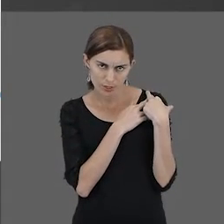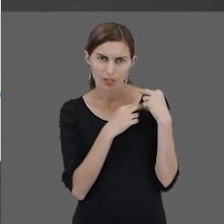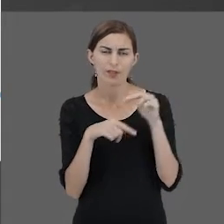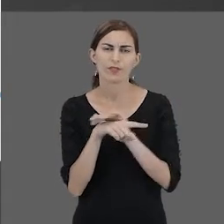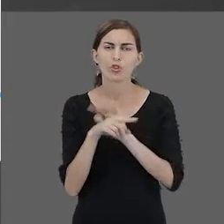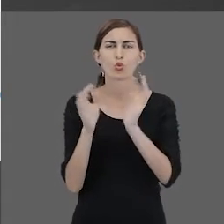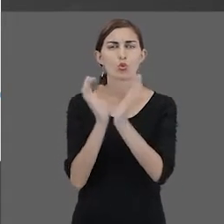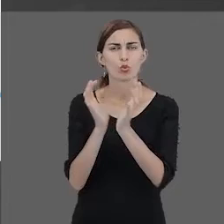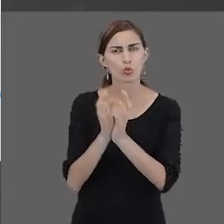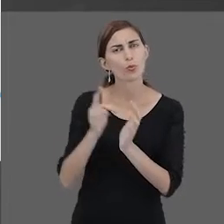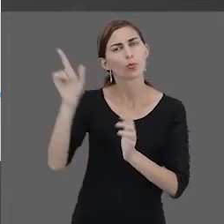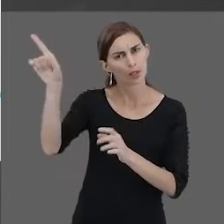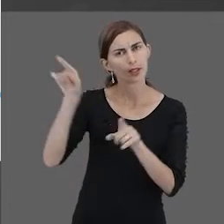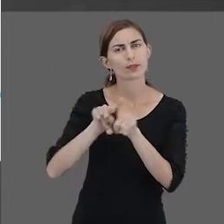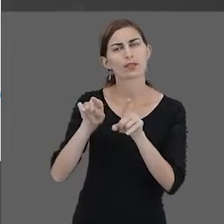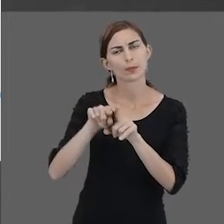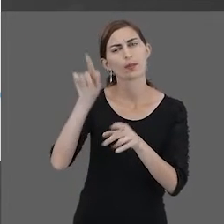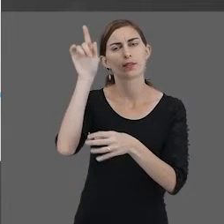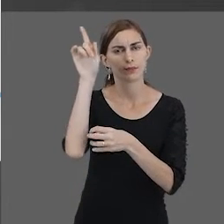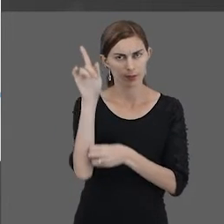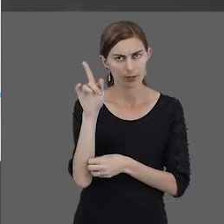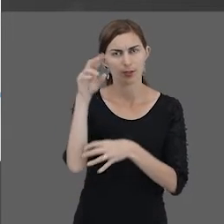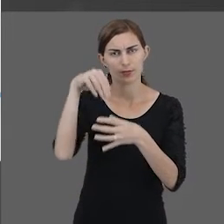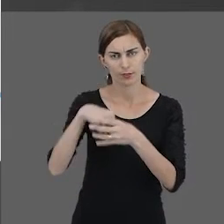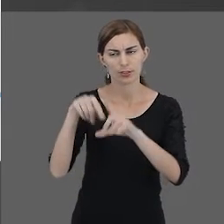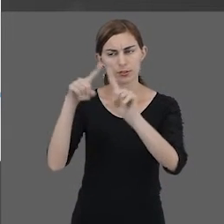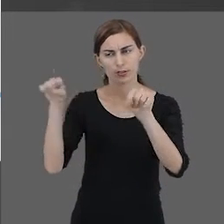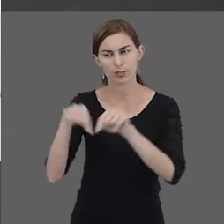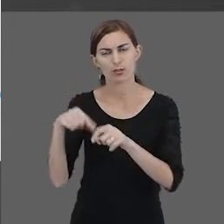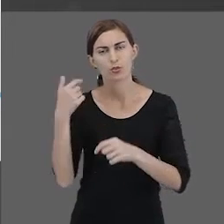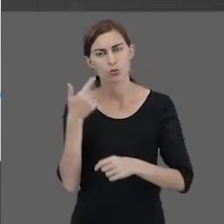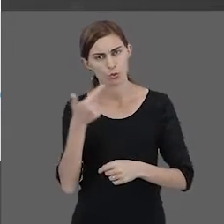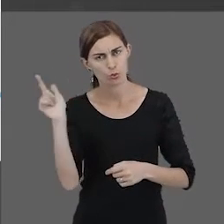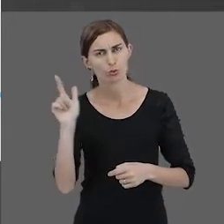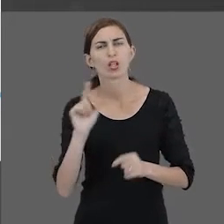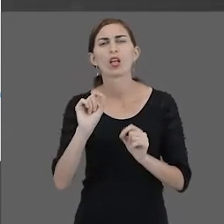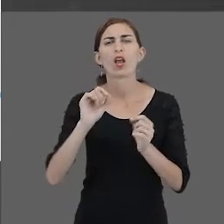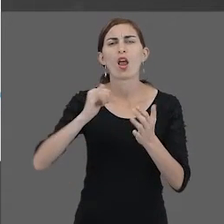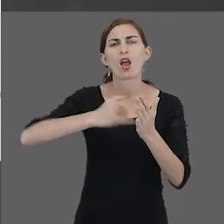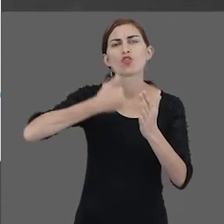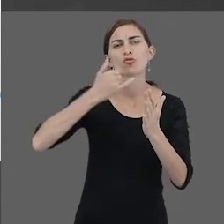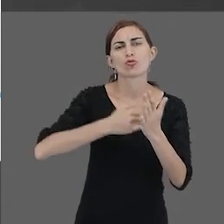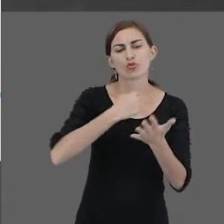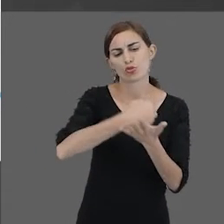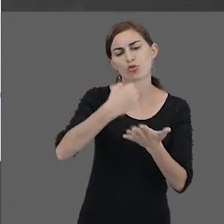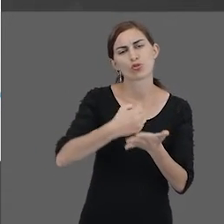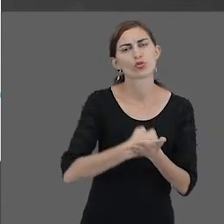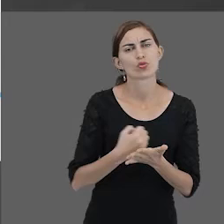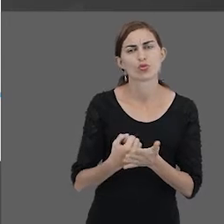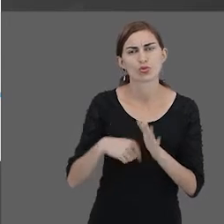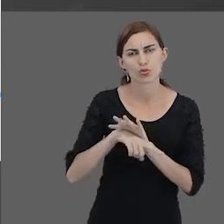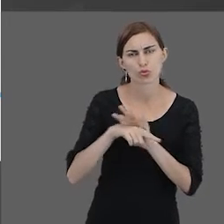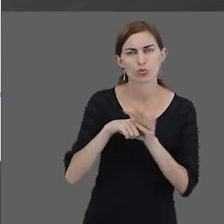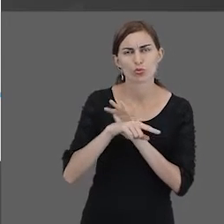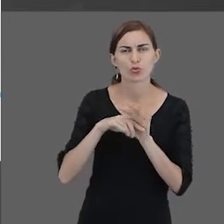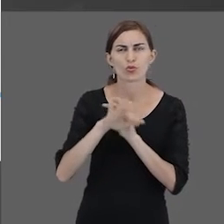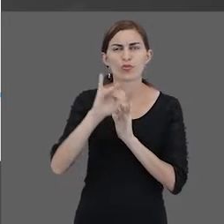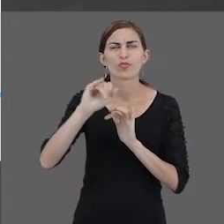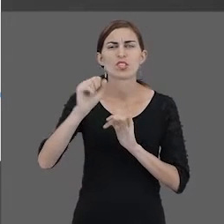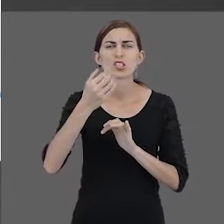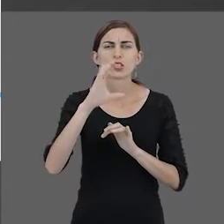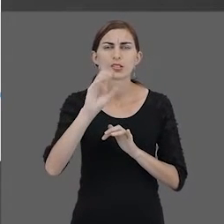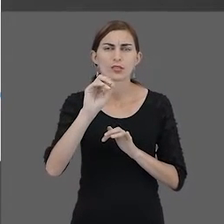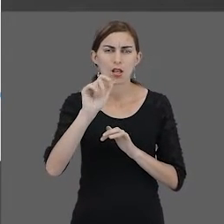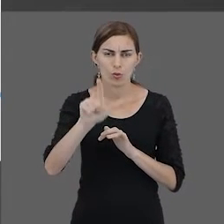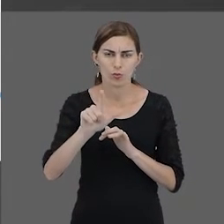análise da prestação de contas na GRE. Quem é responsável pelo registro de prestação de contas no EFISCO? Responsáveis